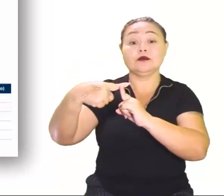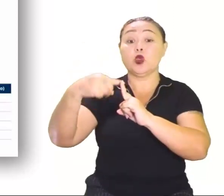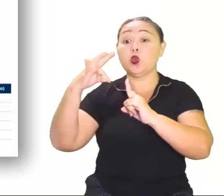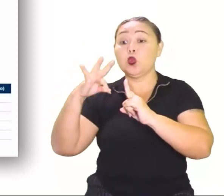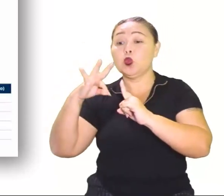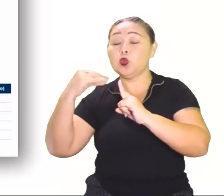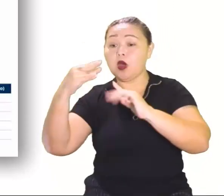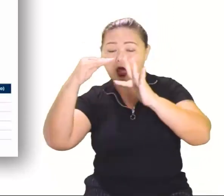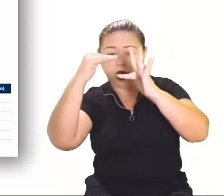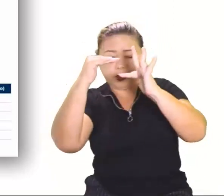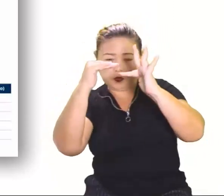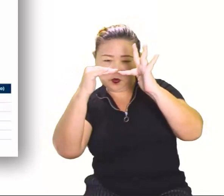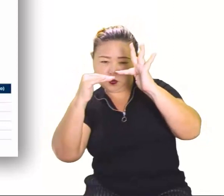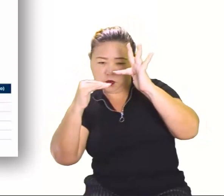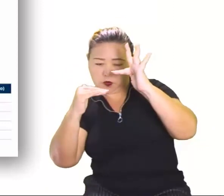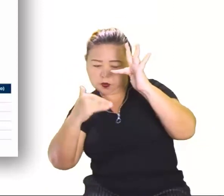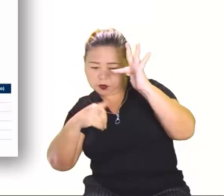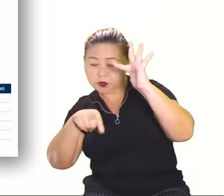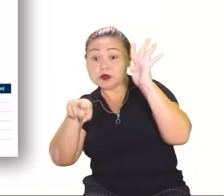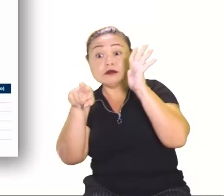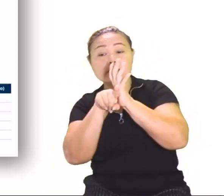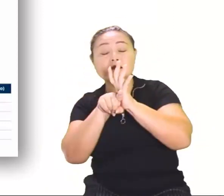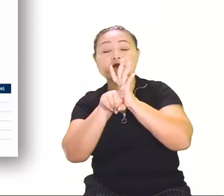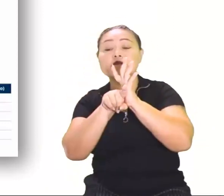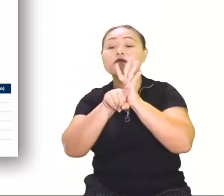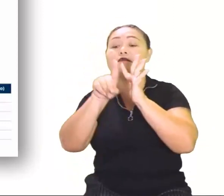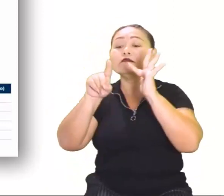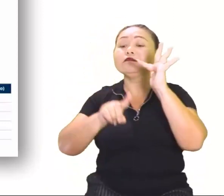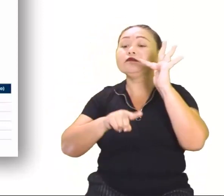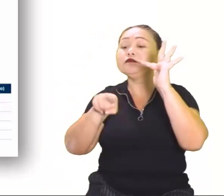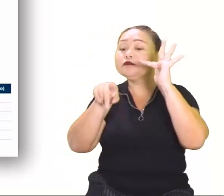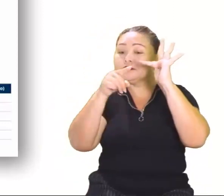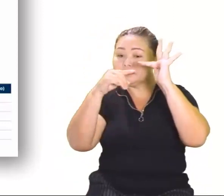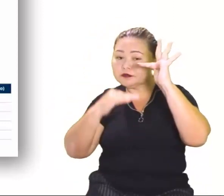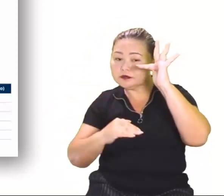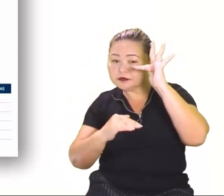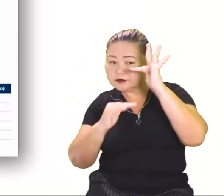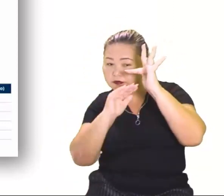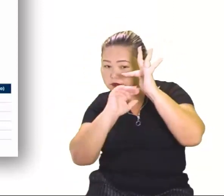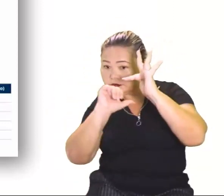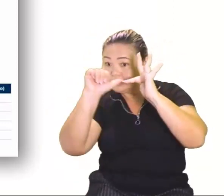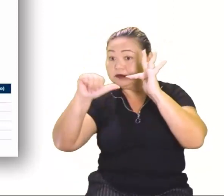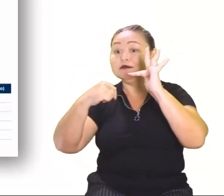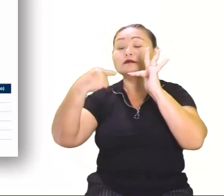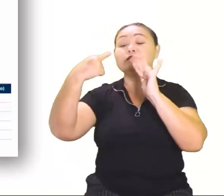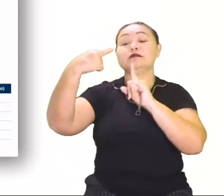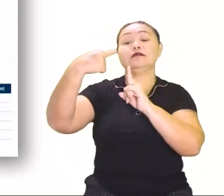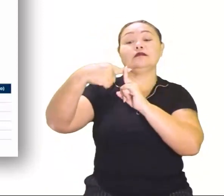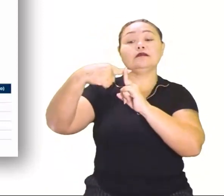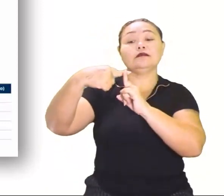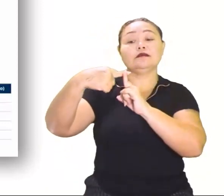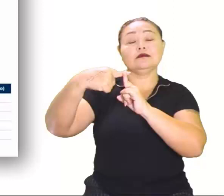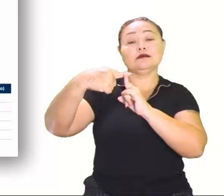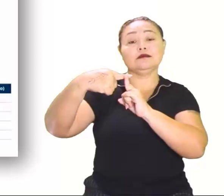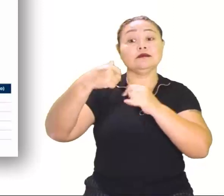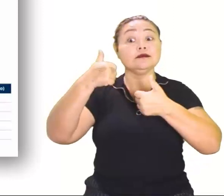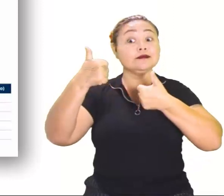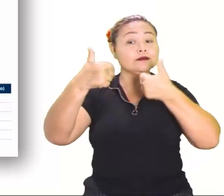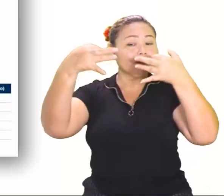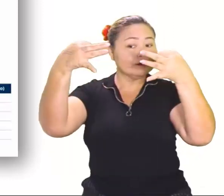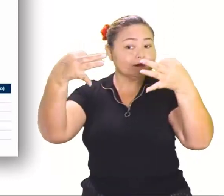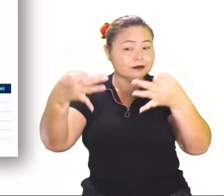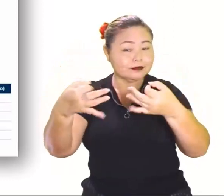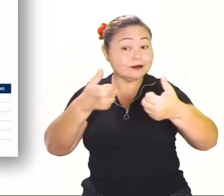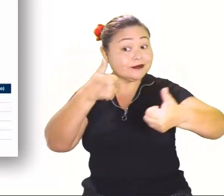porque tudo que fica abaixo tem valor negativo, os módulos negativos sempre tornam-se números positivos, tá certo?